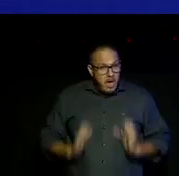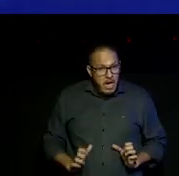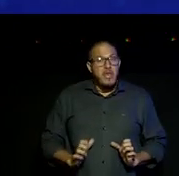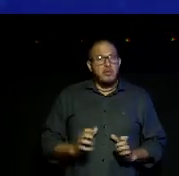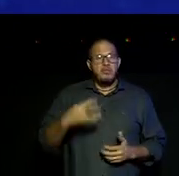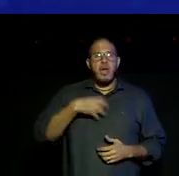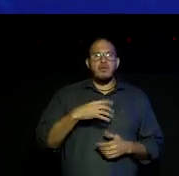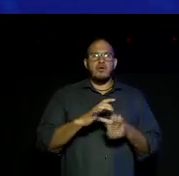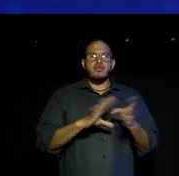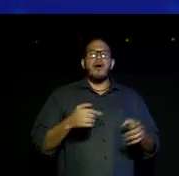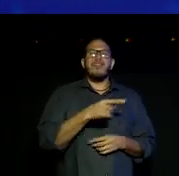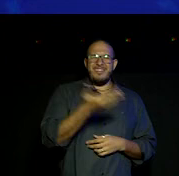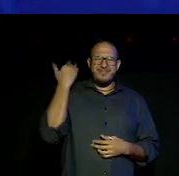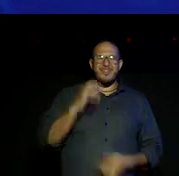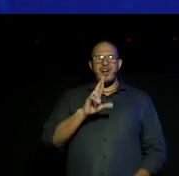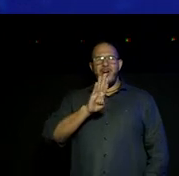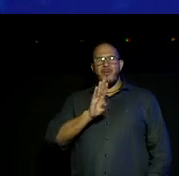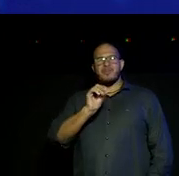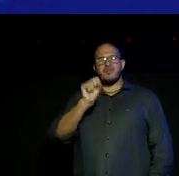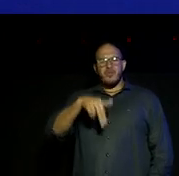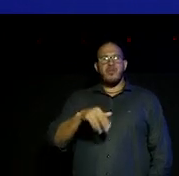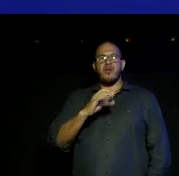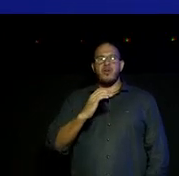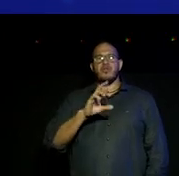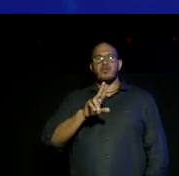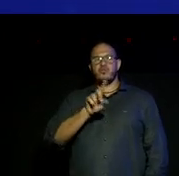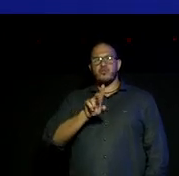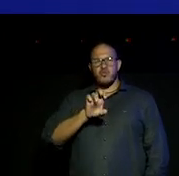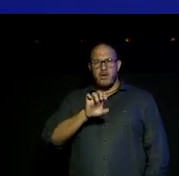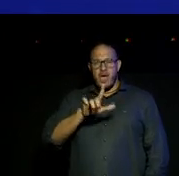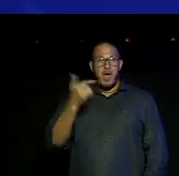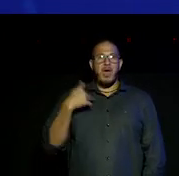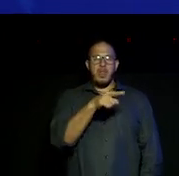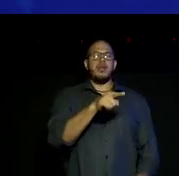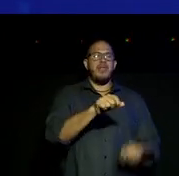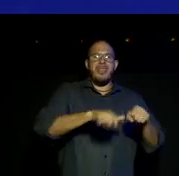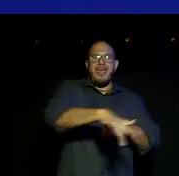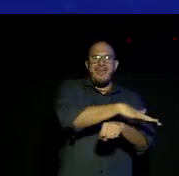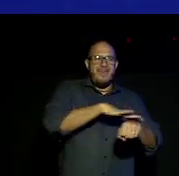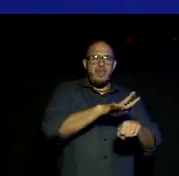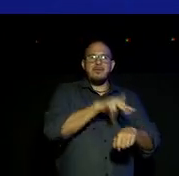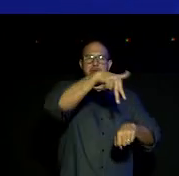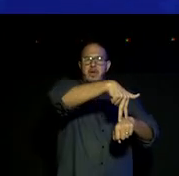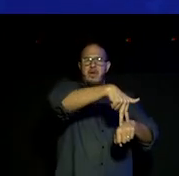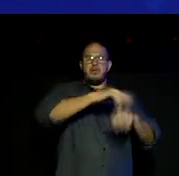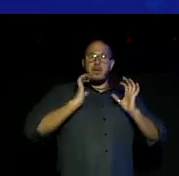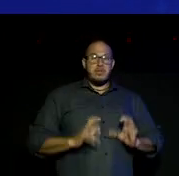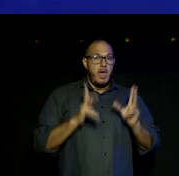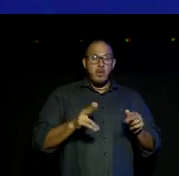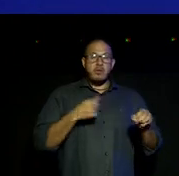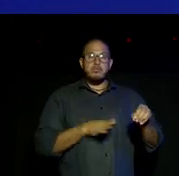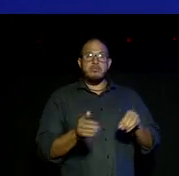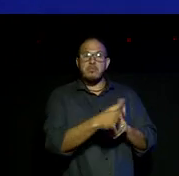você solta ele numa ilha, Robinson Crusoe, ele ainda é ético. Assim como os peixes nadam, assim como as